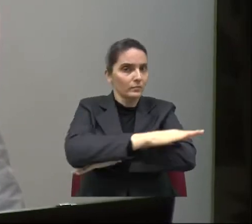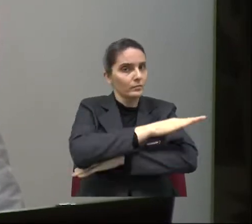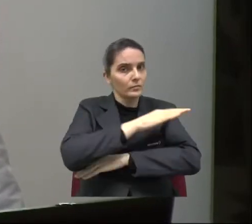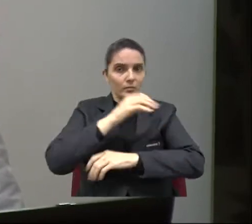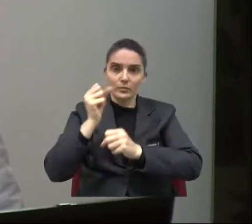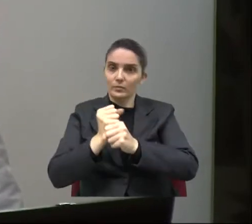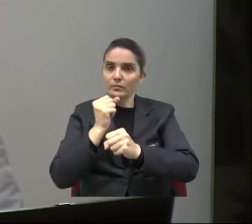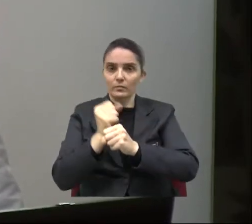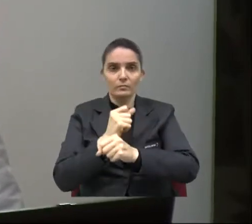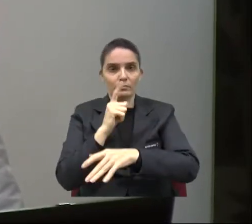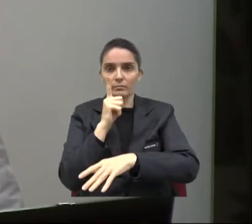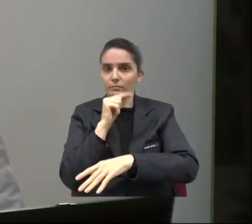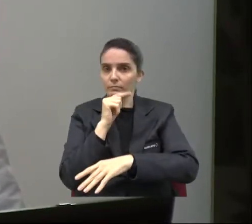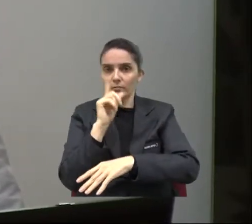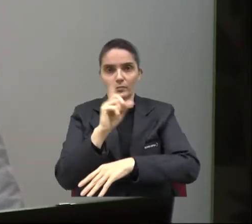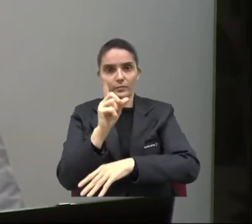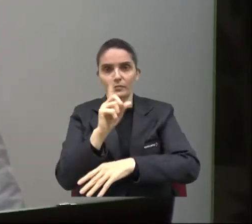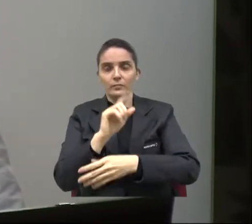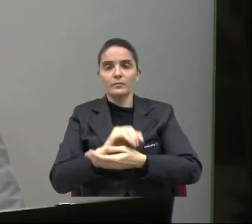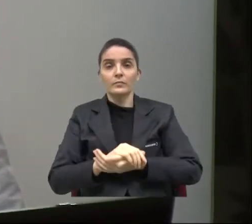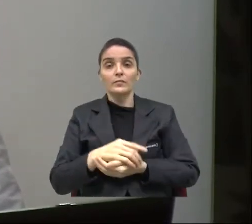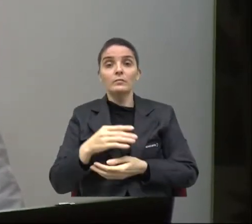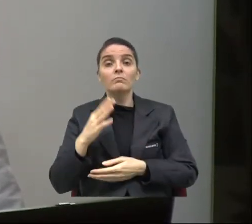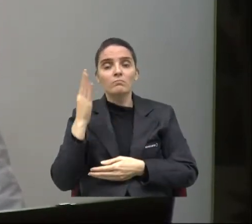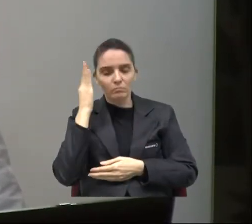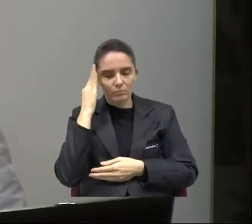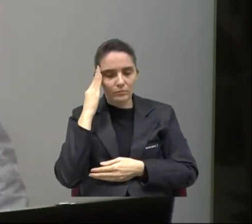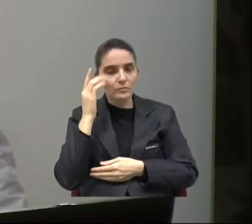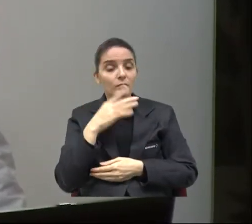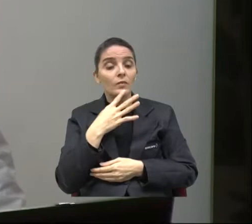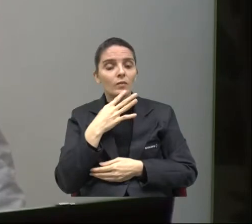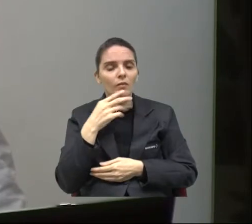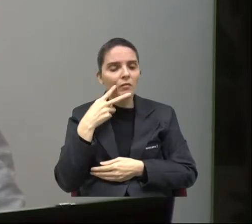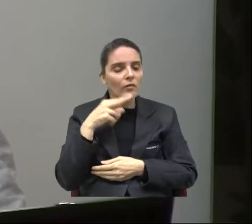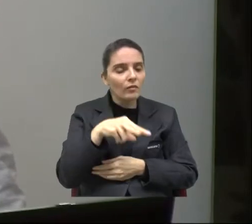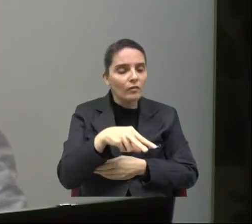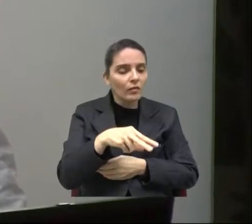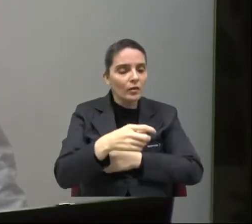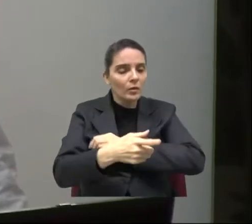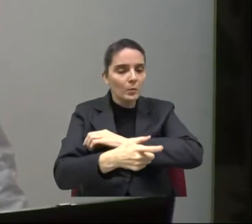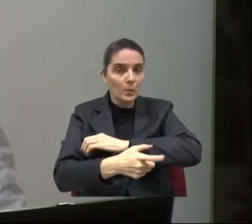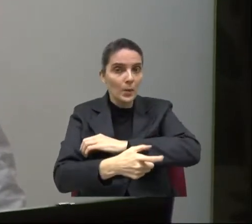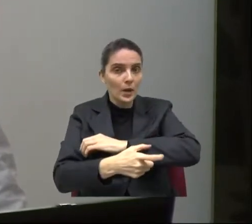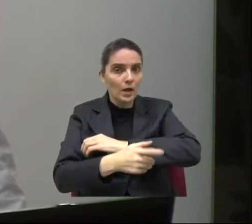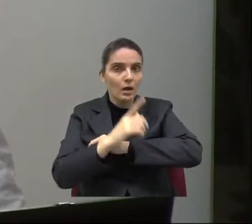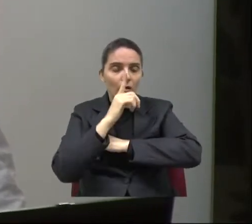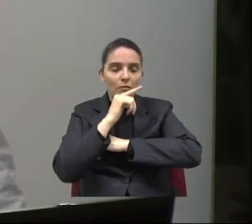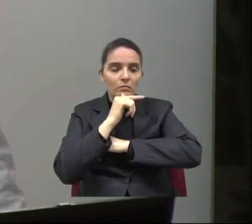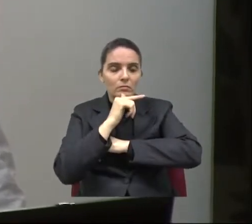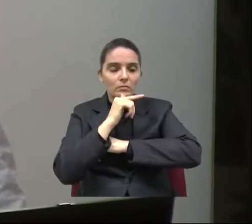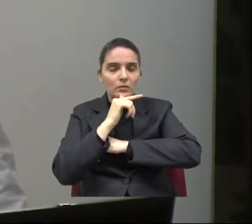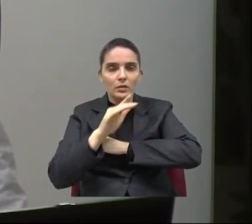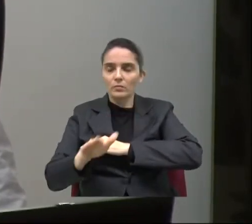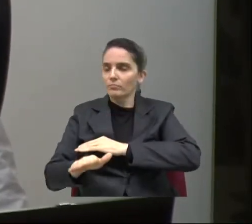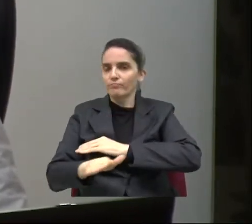água. O pessoal já até sabe o que é e deixa para trás. Isso aí é uma prerrogativa da